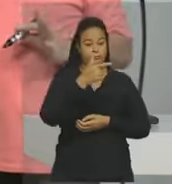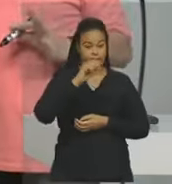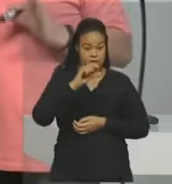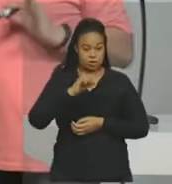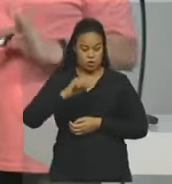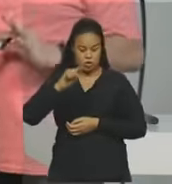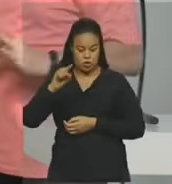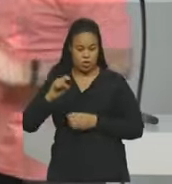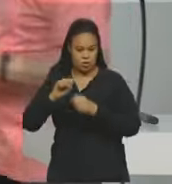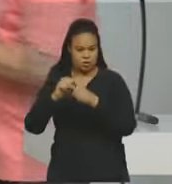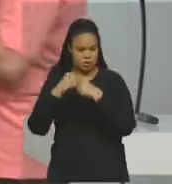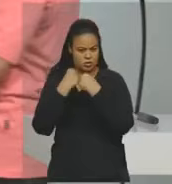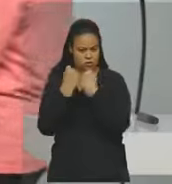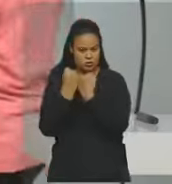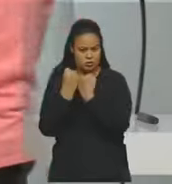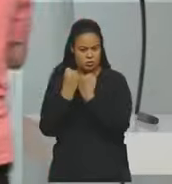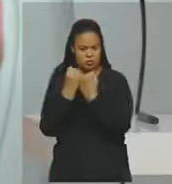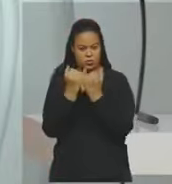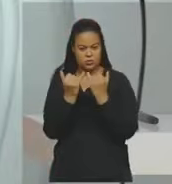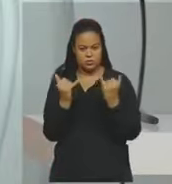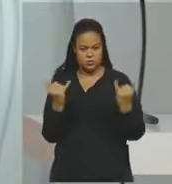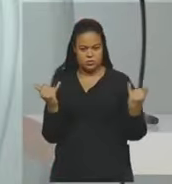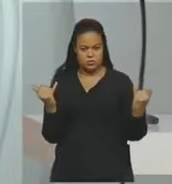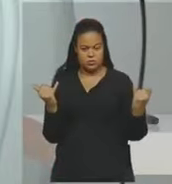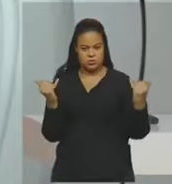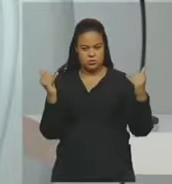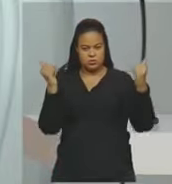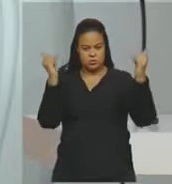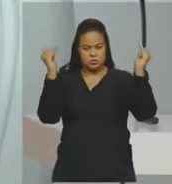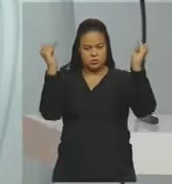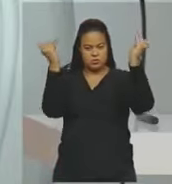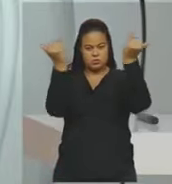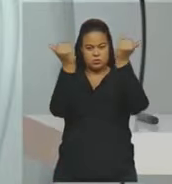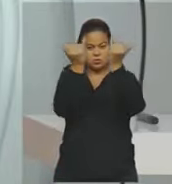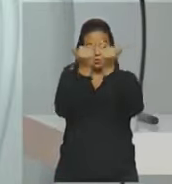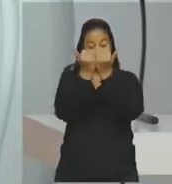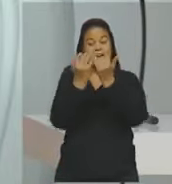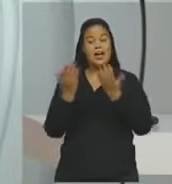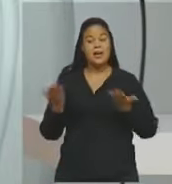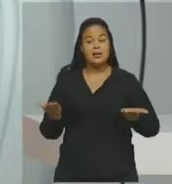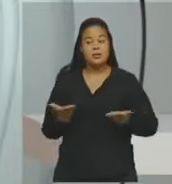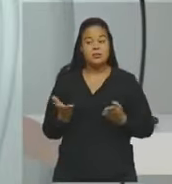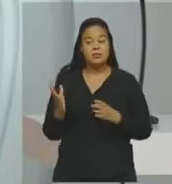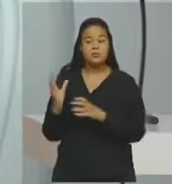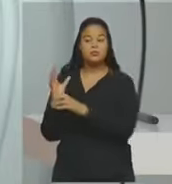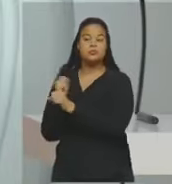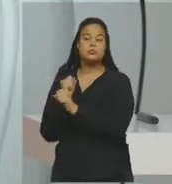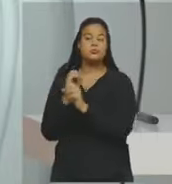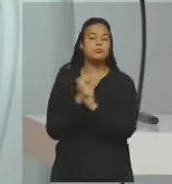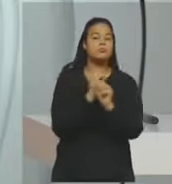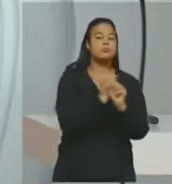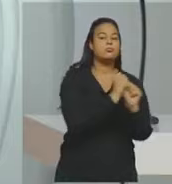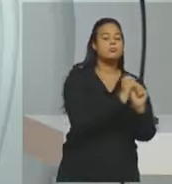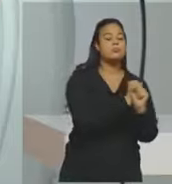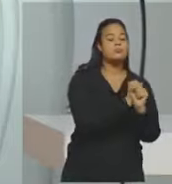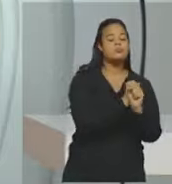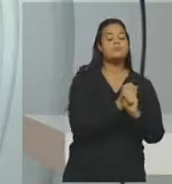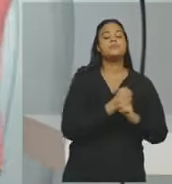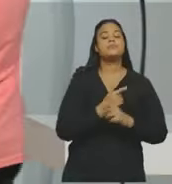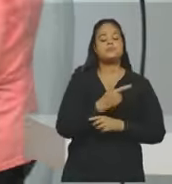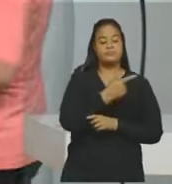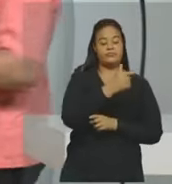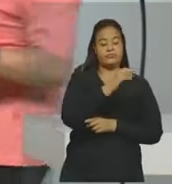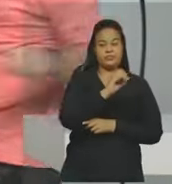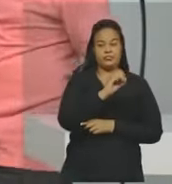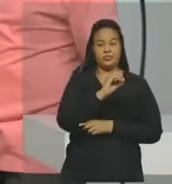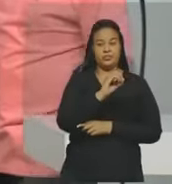resistência equivalente do circuito. Conhecendo isso, agora vamos calcular a corrente total. A corrente total vai ser os 20